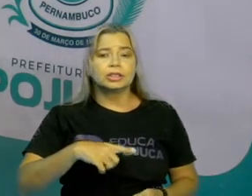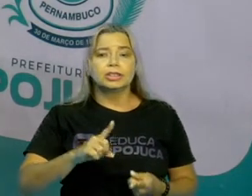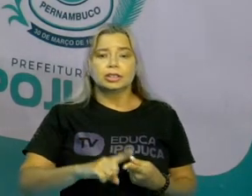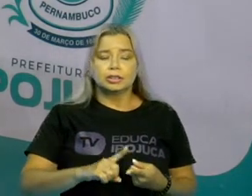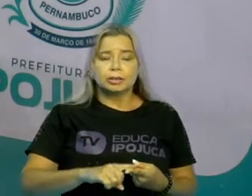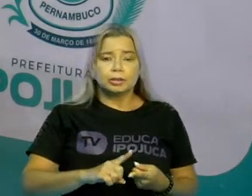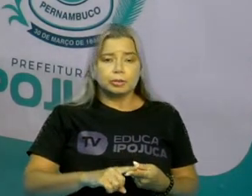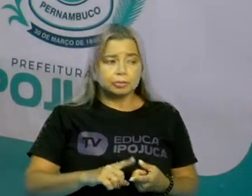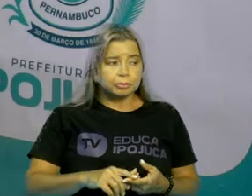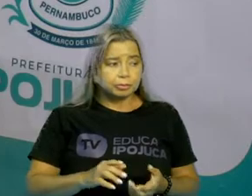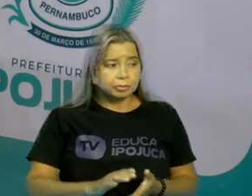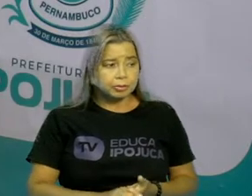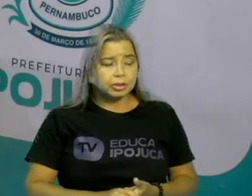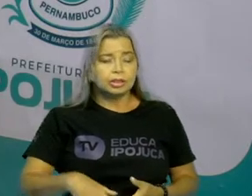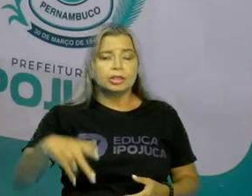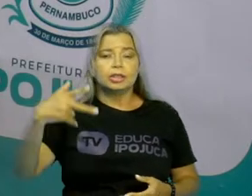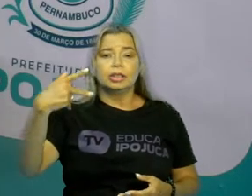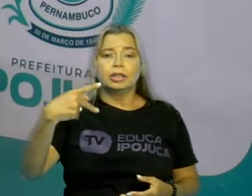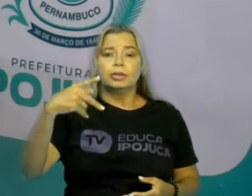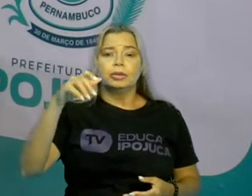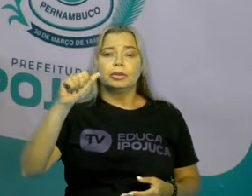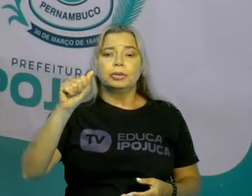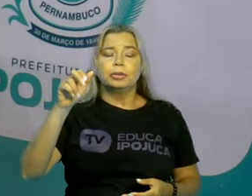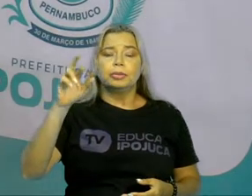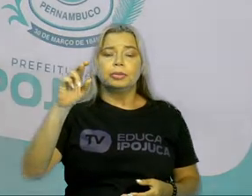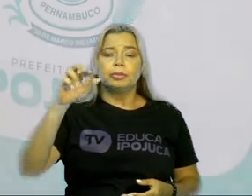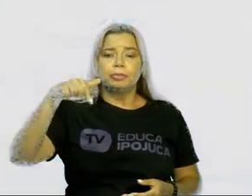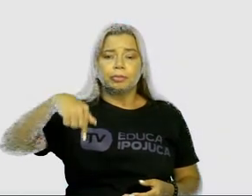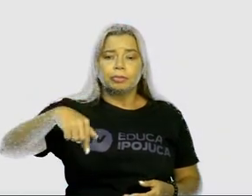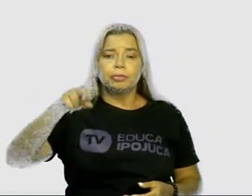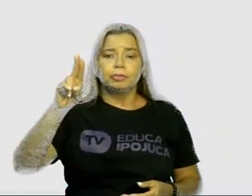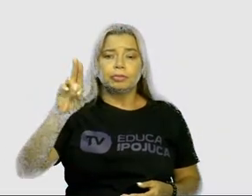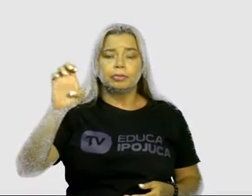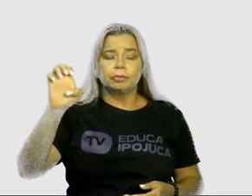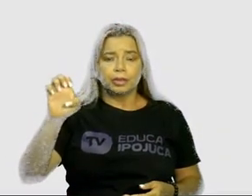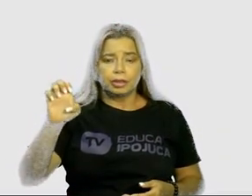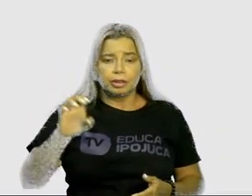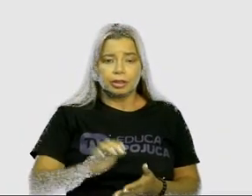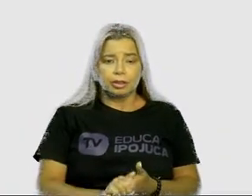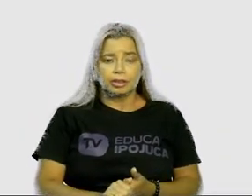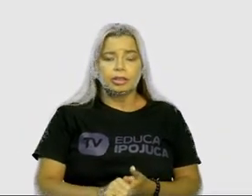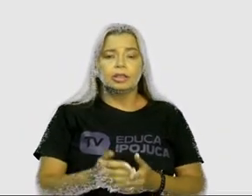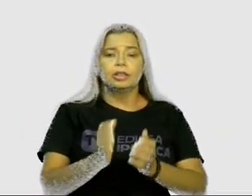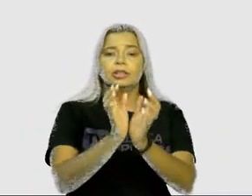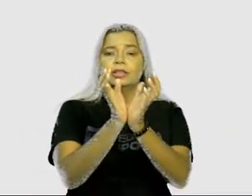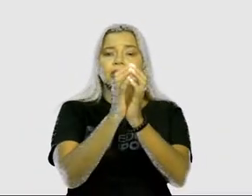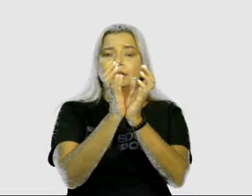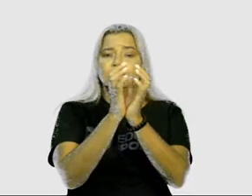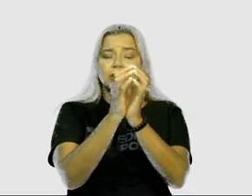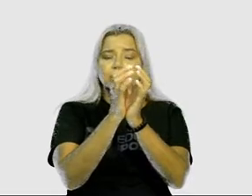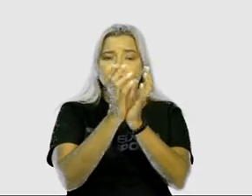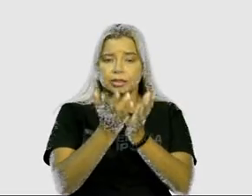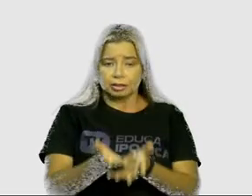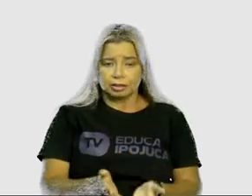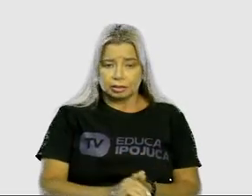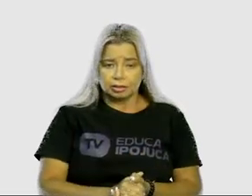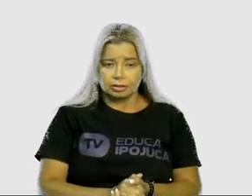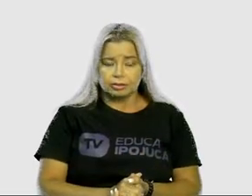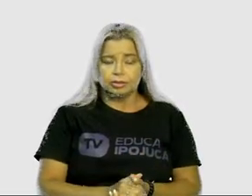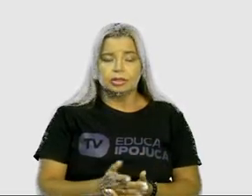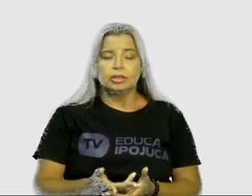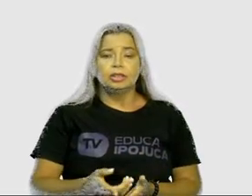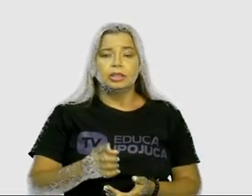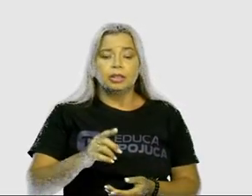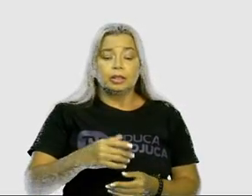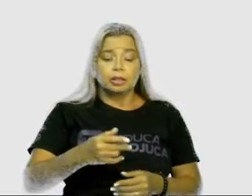Esculturas de Francisco Brenan, em Recife, Pernambuco, Quem chegou lá no Marco Zero já deve ter visto lá do